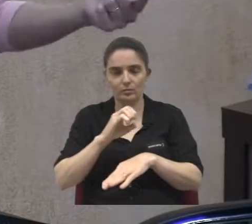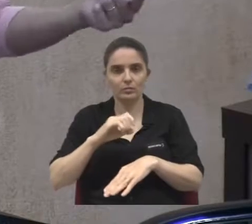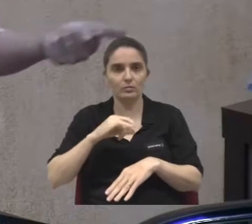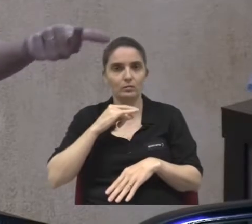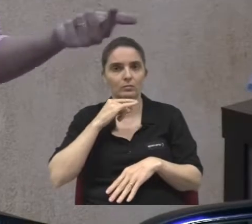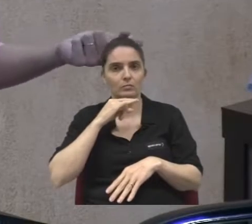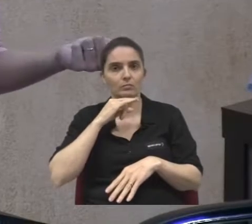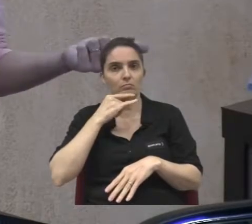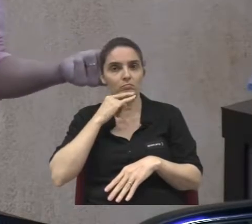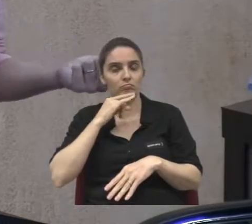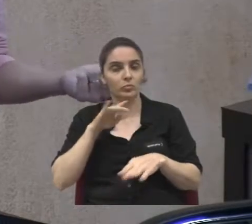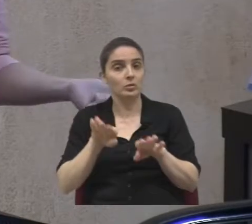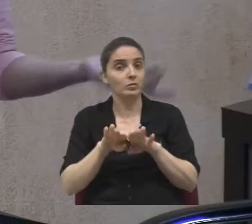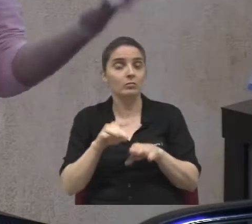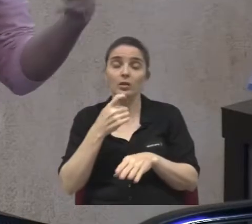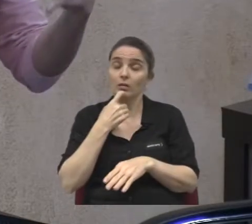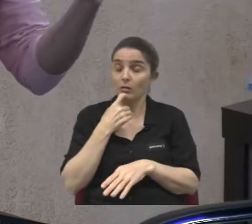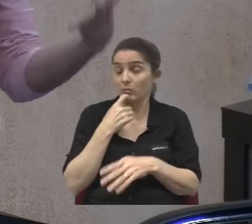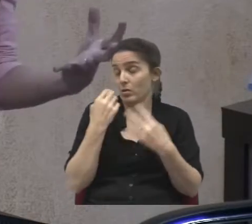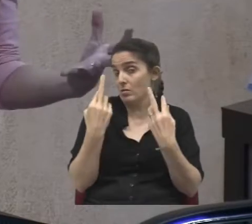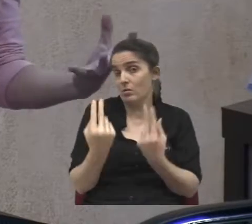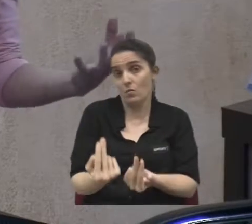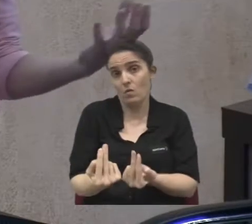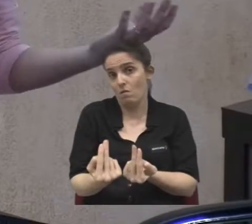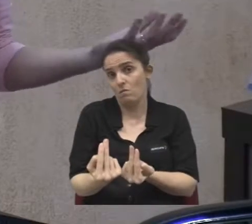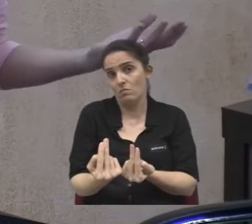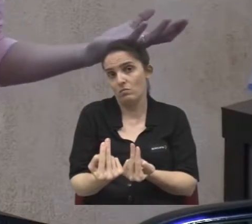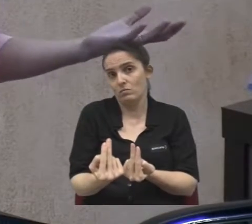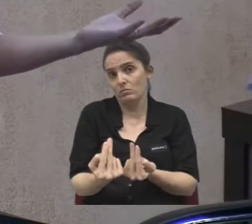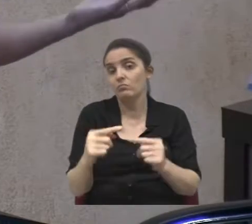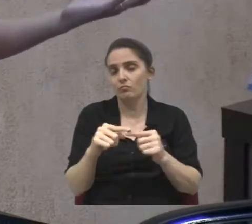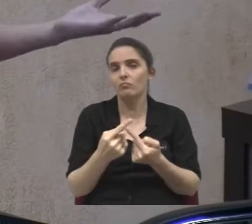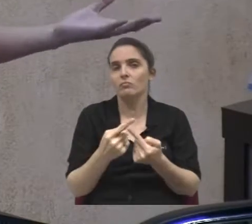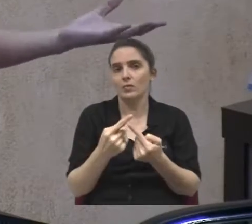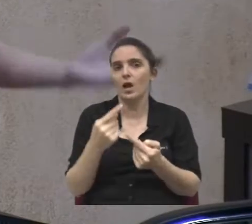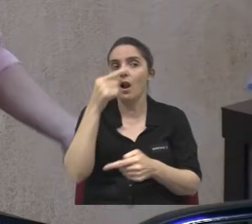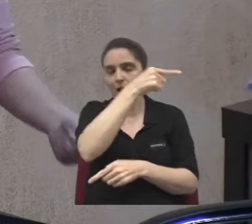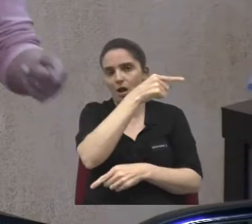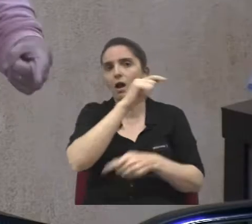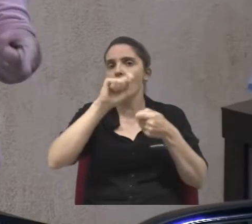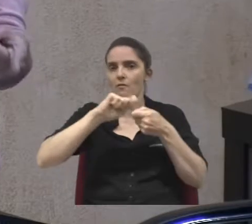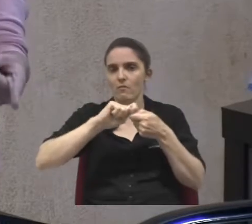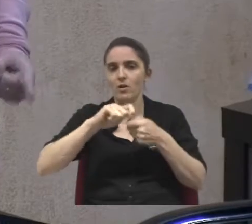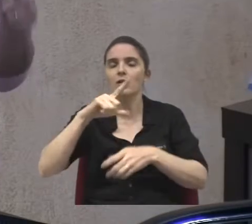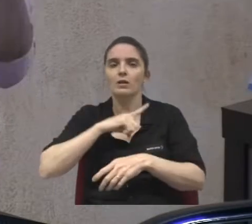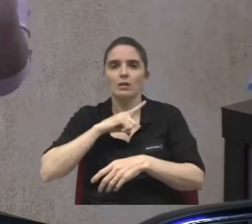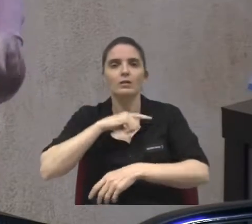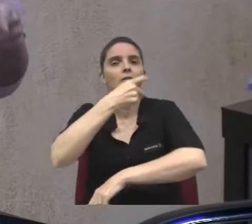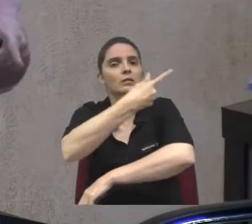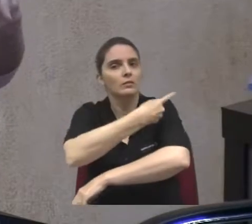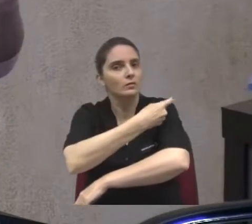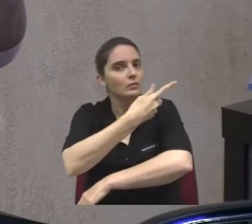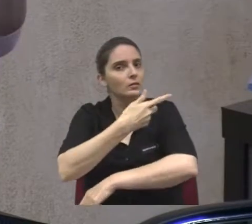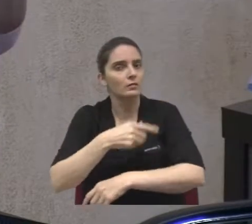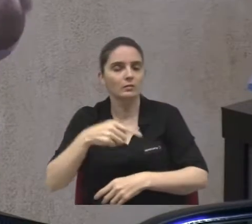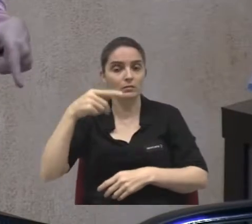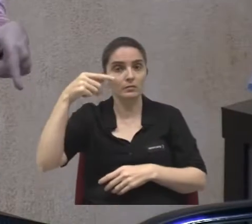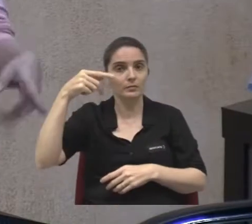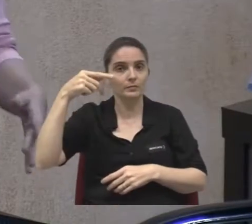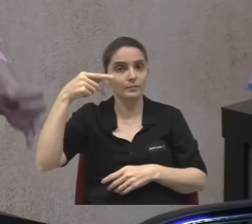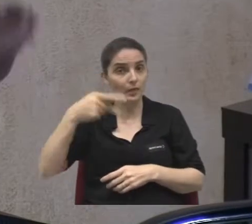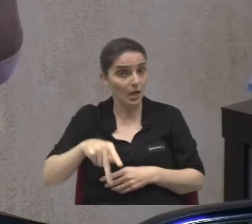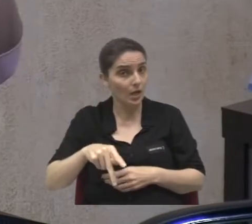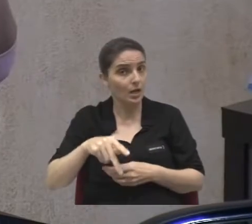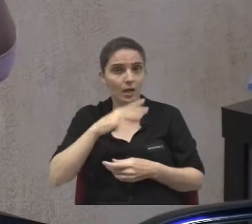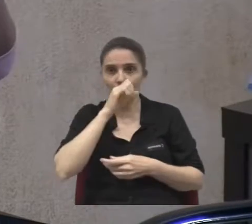que Campinas está na mesma situação e eles se moveram para conseguir a vacinação. E aqui, bem dentro do